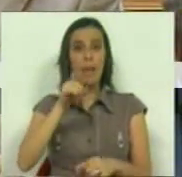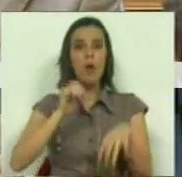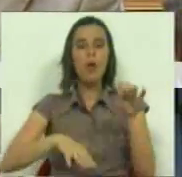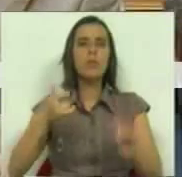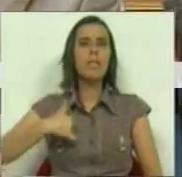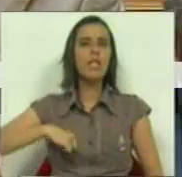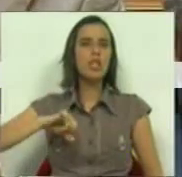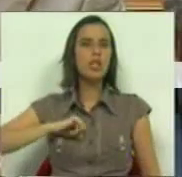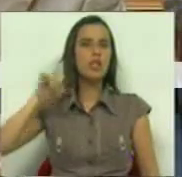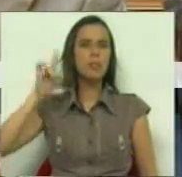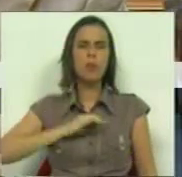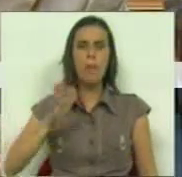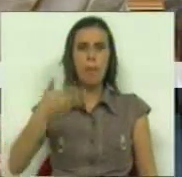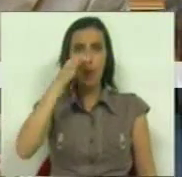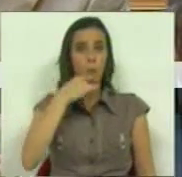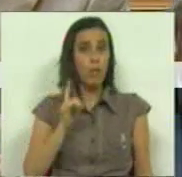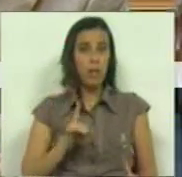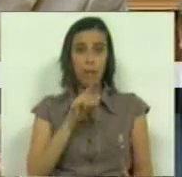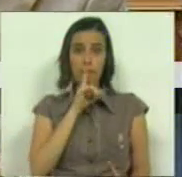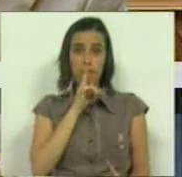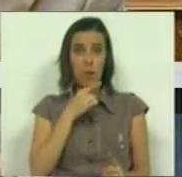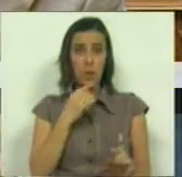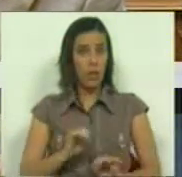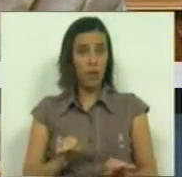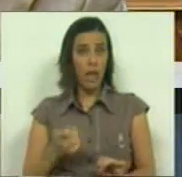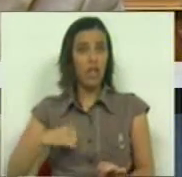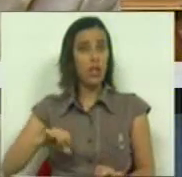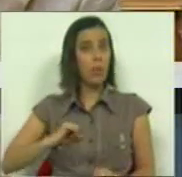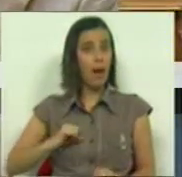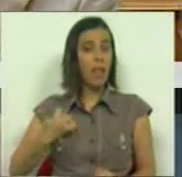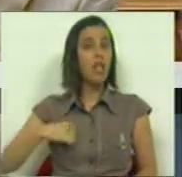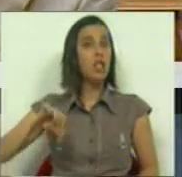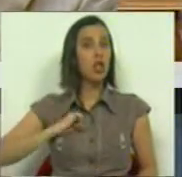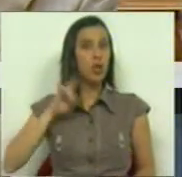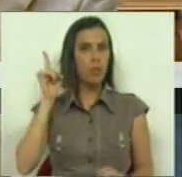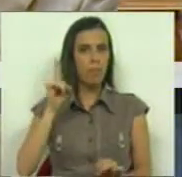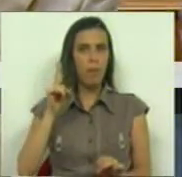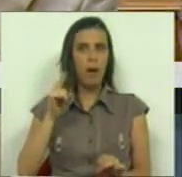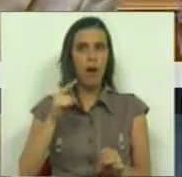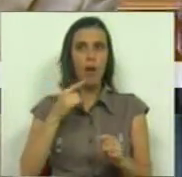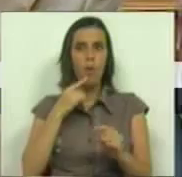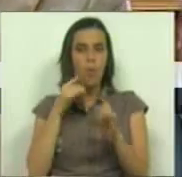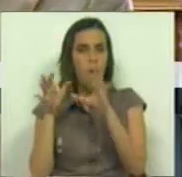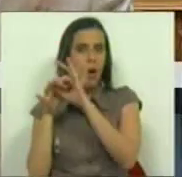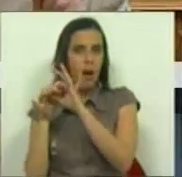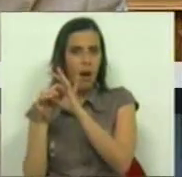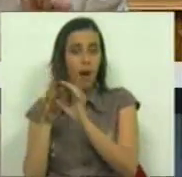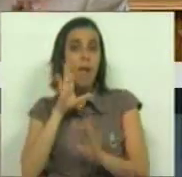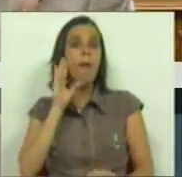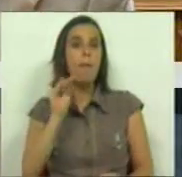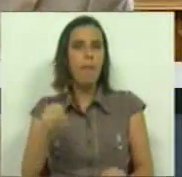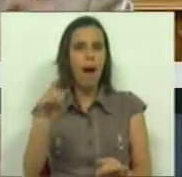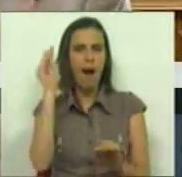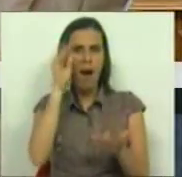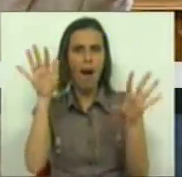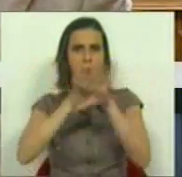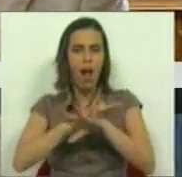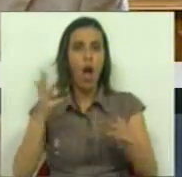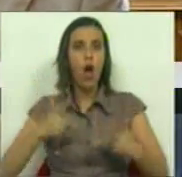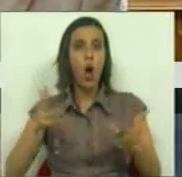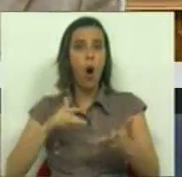passar em Espanha, porque o Sr. Primeiro-Ministro não diz nada sobre Espanha. Espanha tinha um superávit, os bancos falsificaram